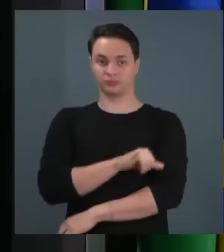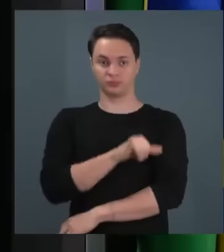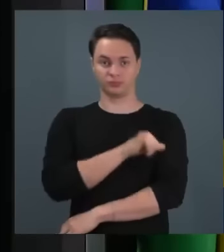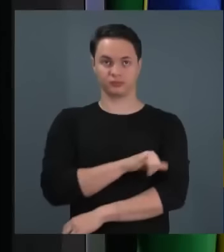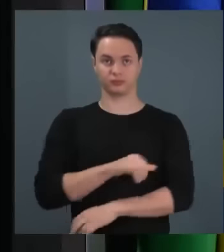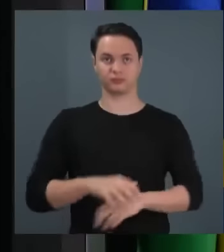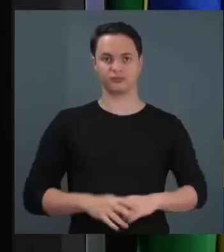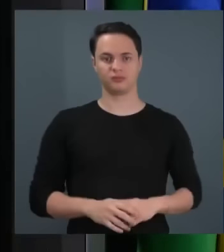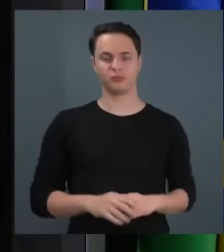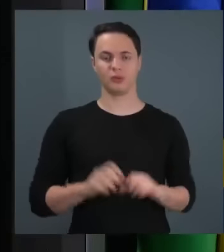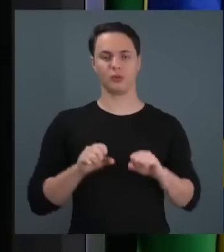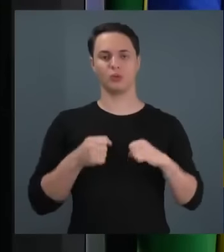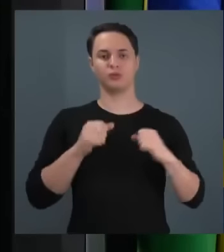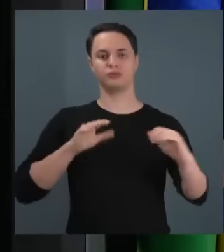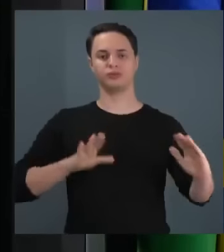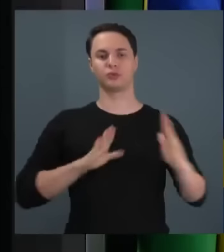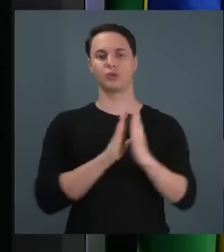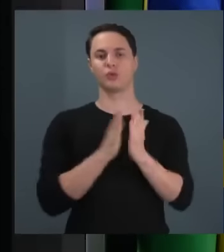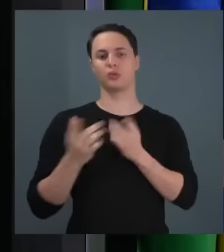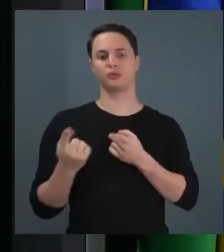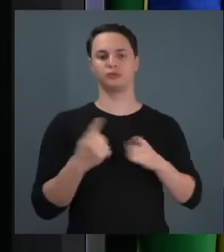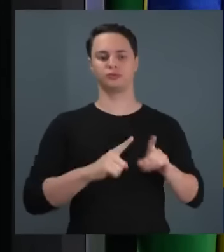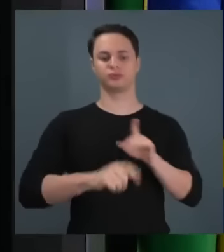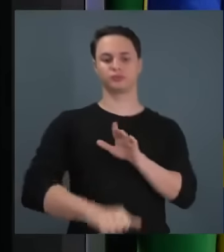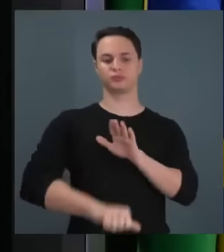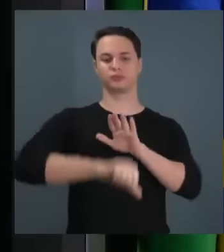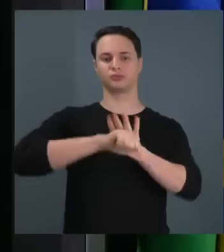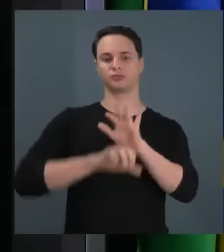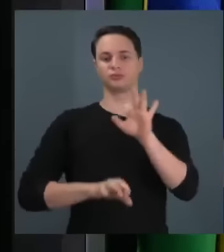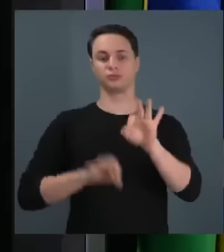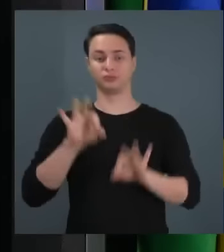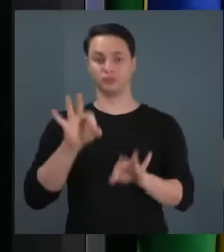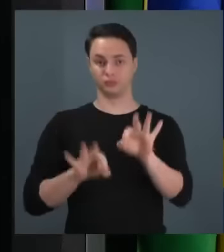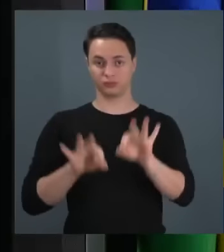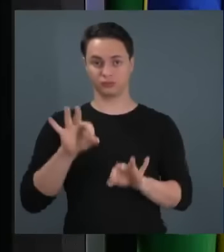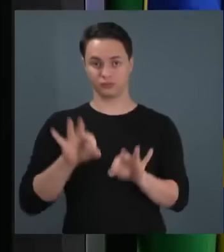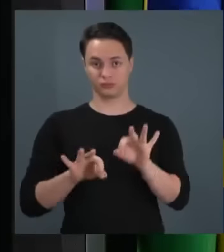no enfrentamento ao império do crime comandado